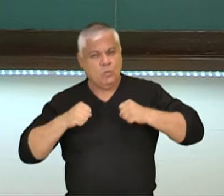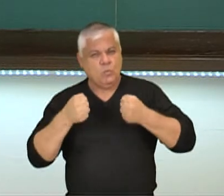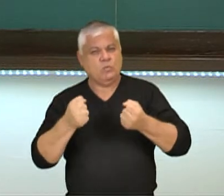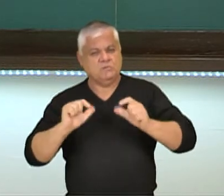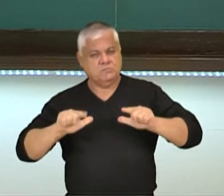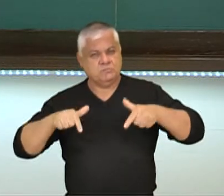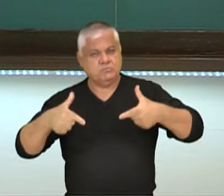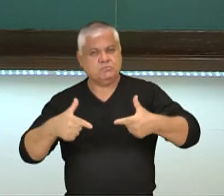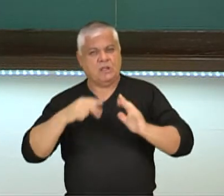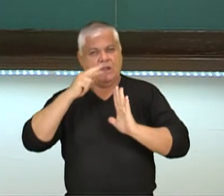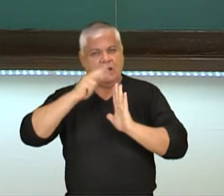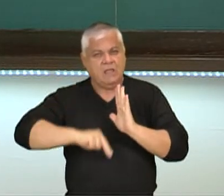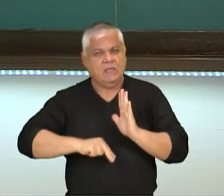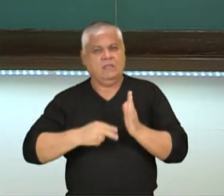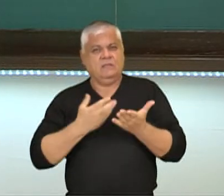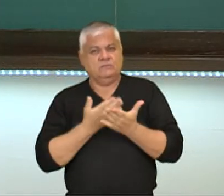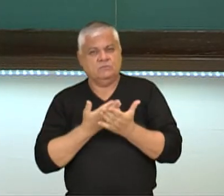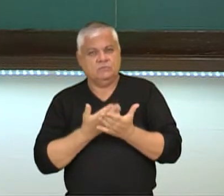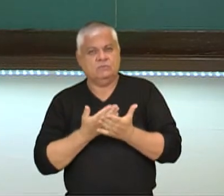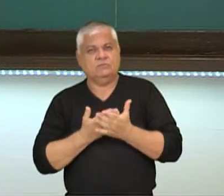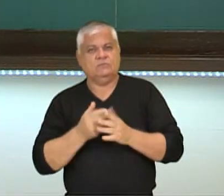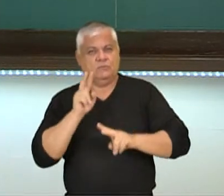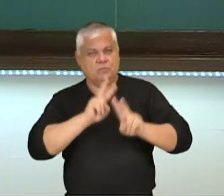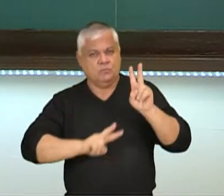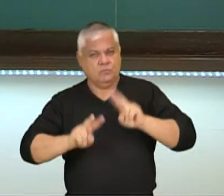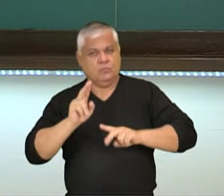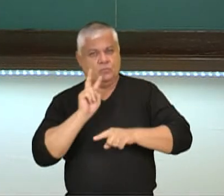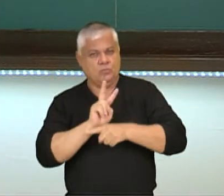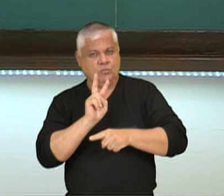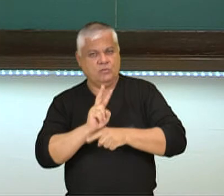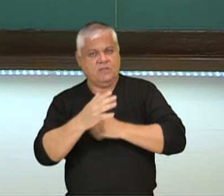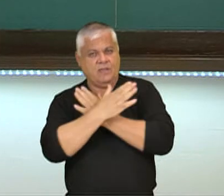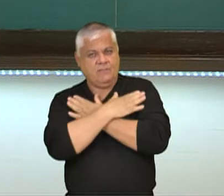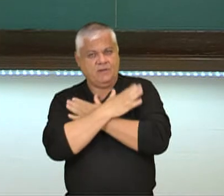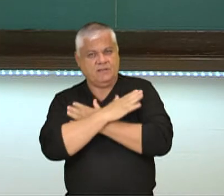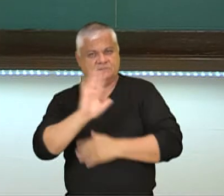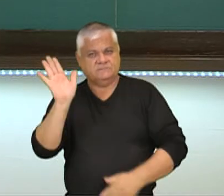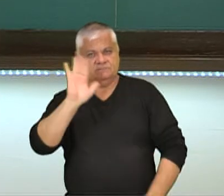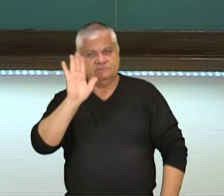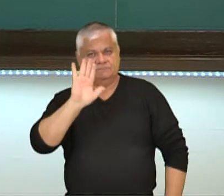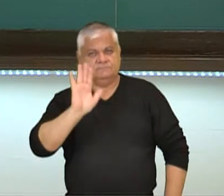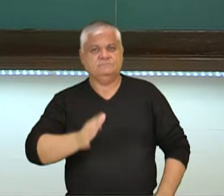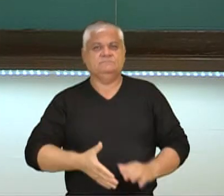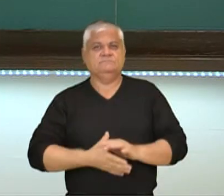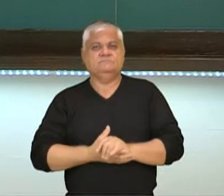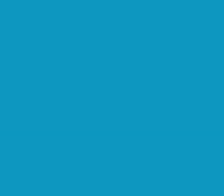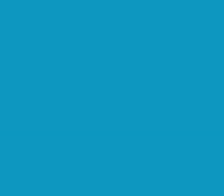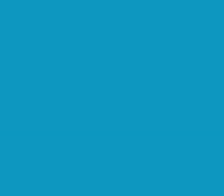busque, leia, mas acima de qualquer coisa, se cuide. Um forte abraço e até a nossa próxima aula.